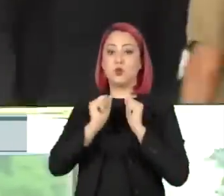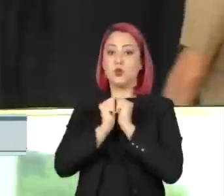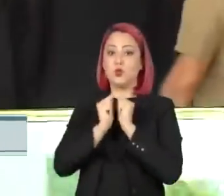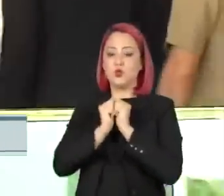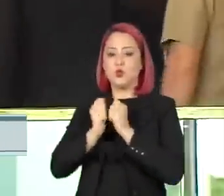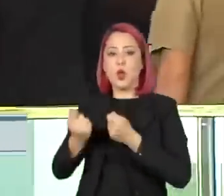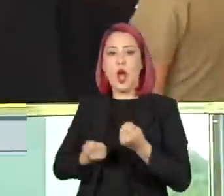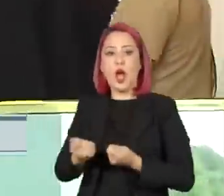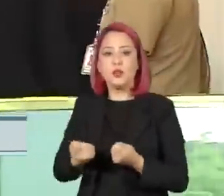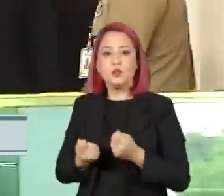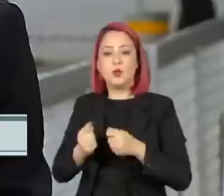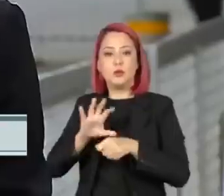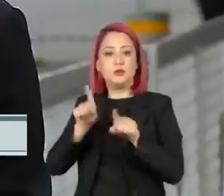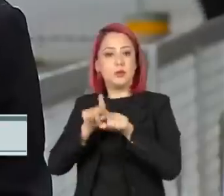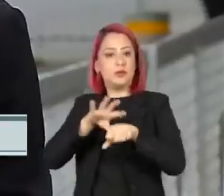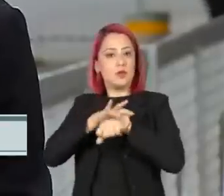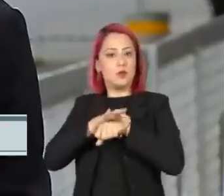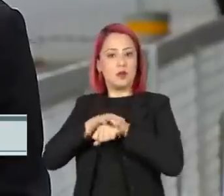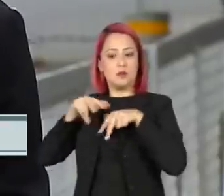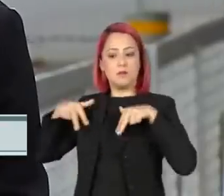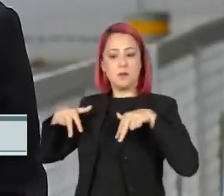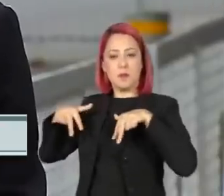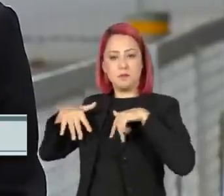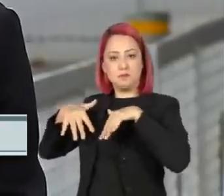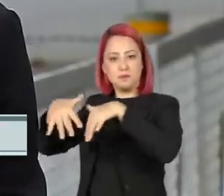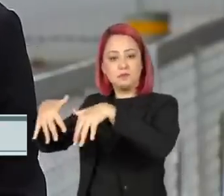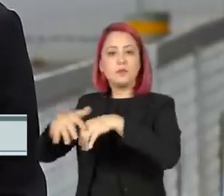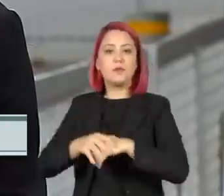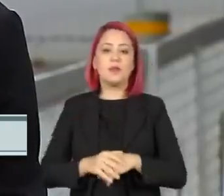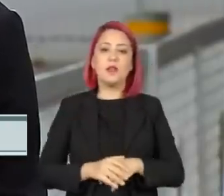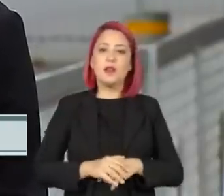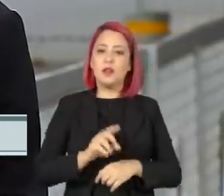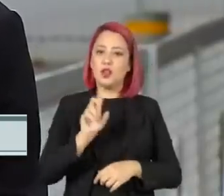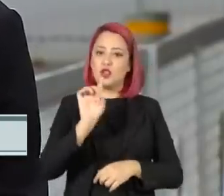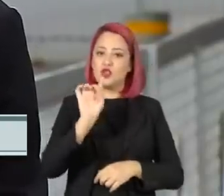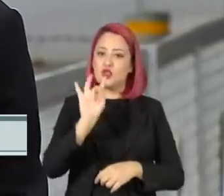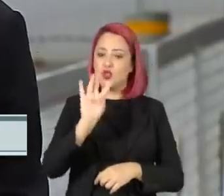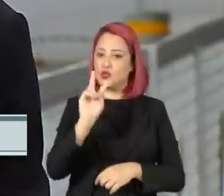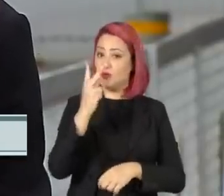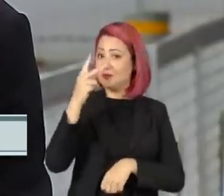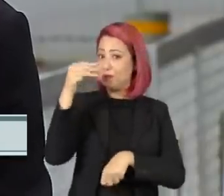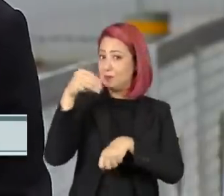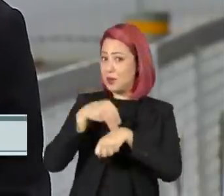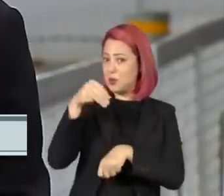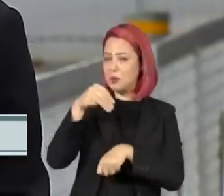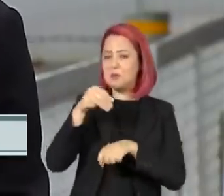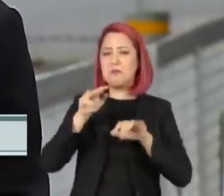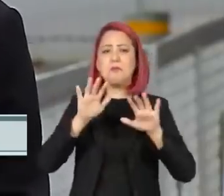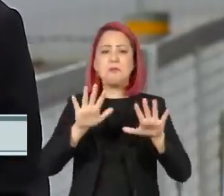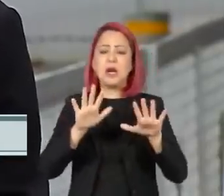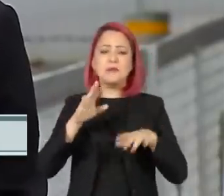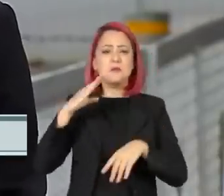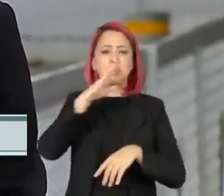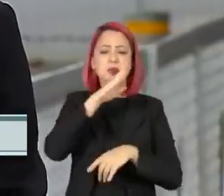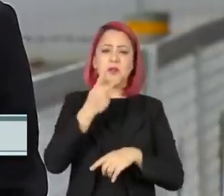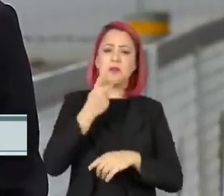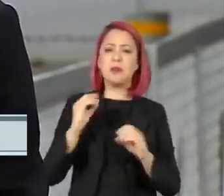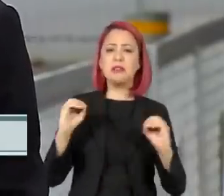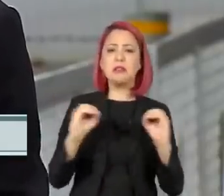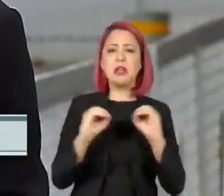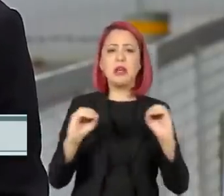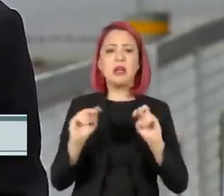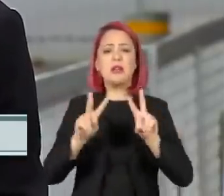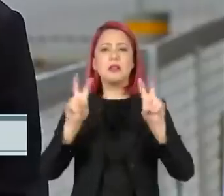de assessores e seguranças. O discurso durou apenas 2 minutos, sem citar em qualquer momento o